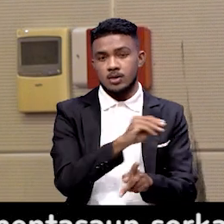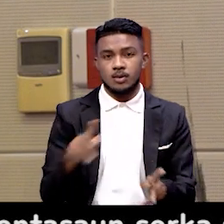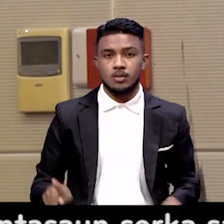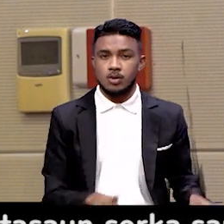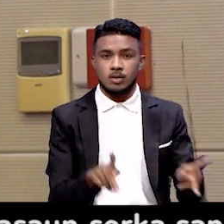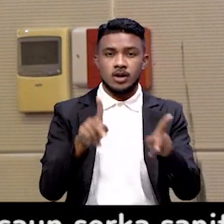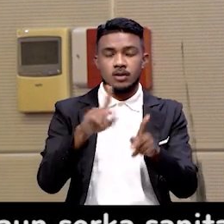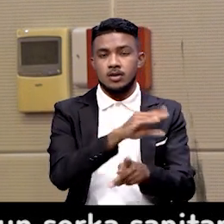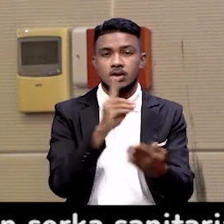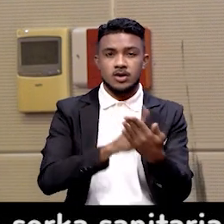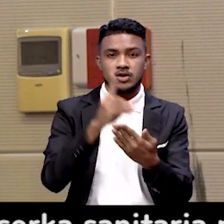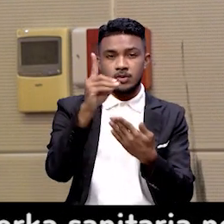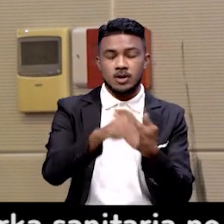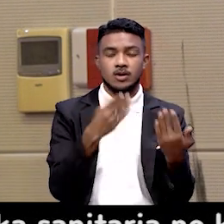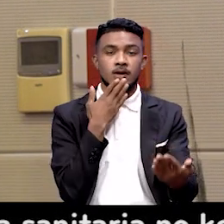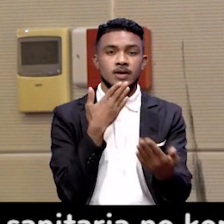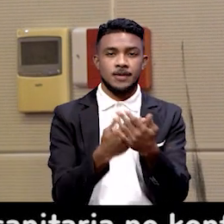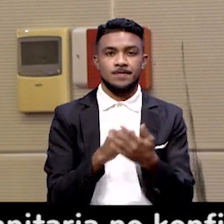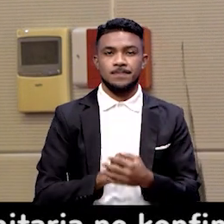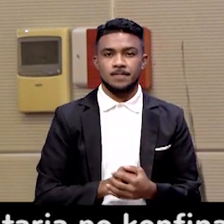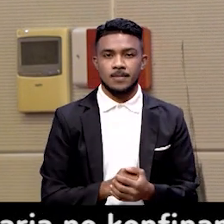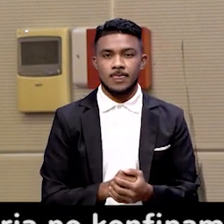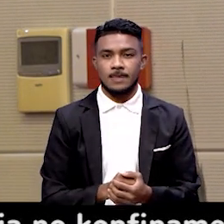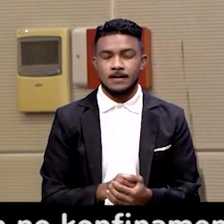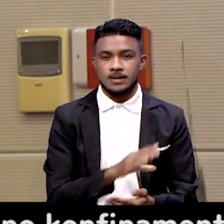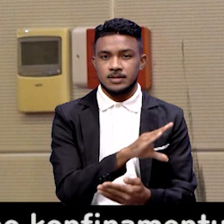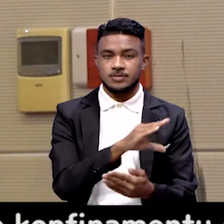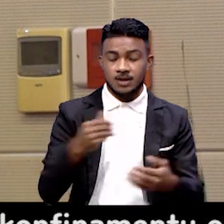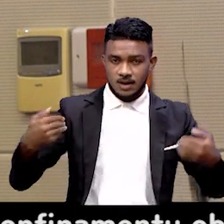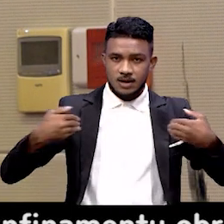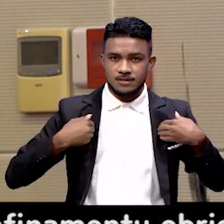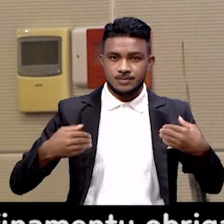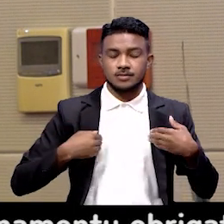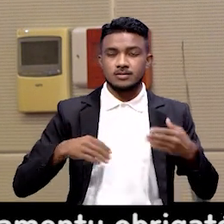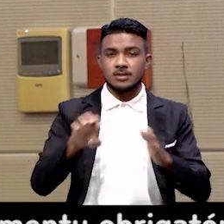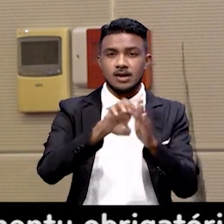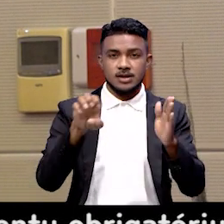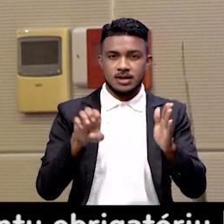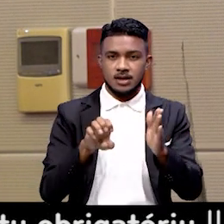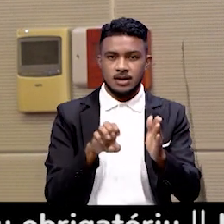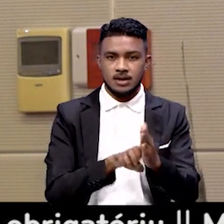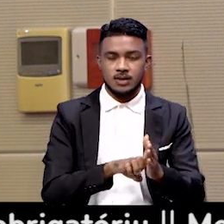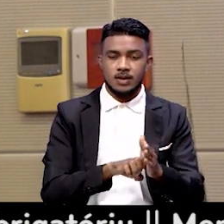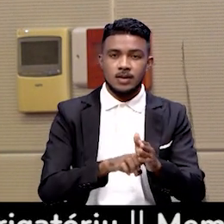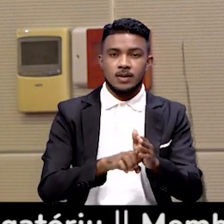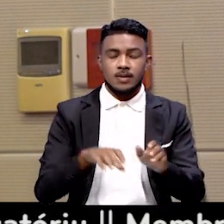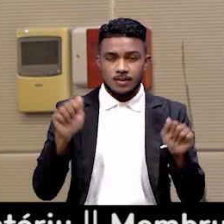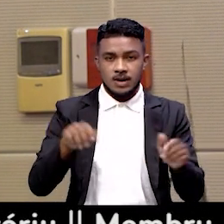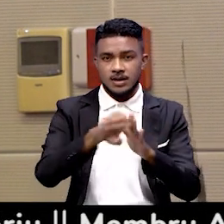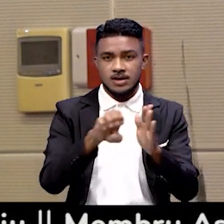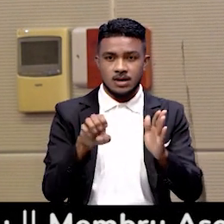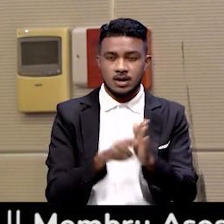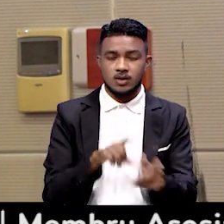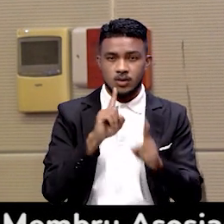do desenvolvimento sustentável. Está refletida nessa minha primeira coletânea que tenho estado a servir com lealdade